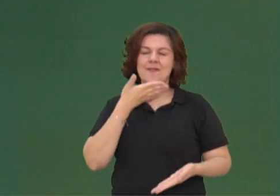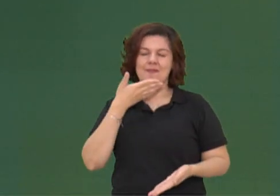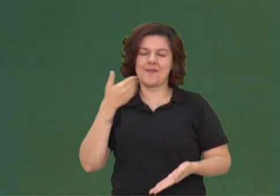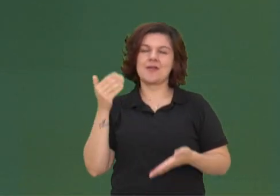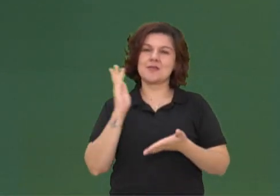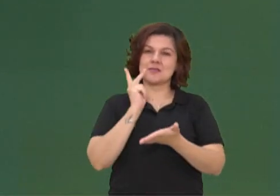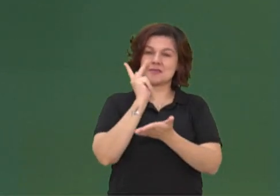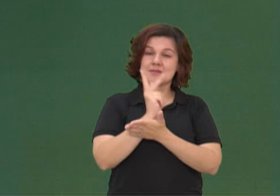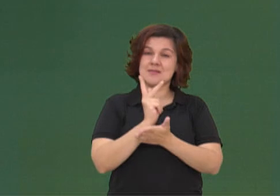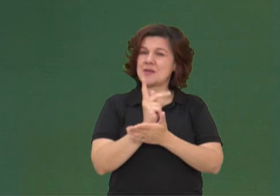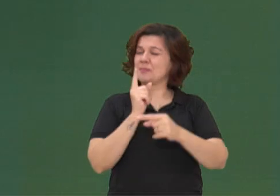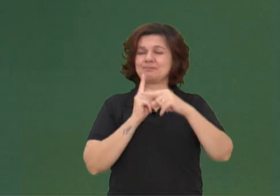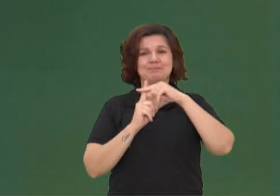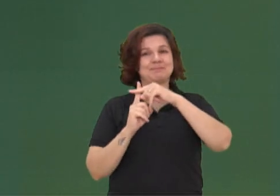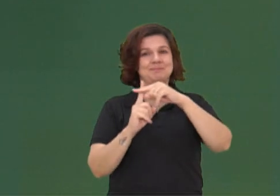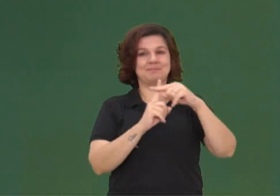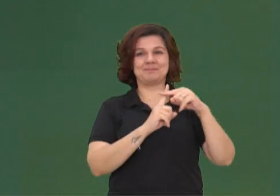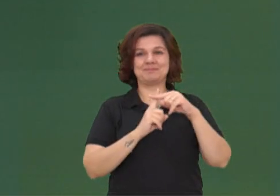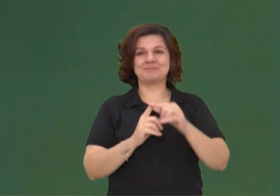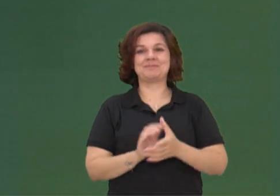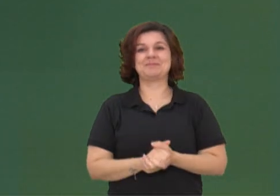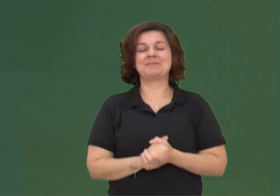vai falar de benefícios.